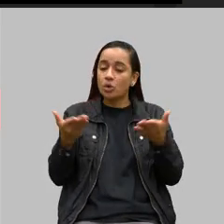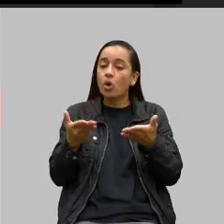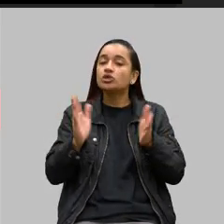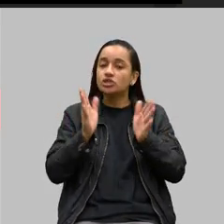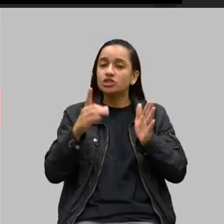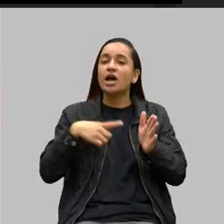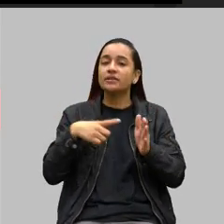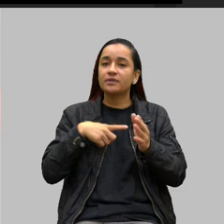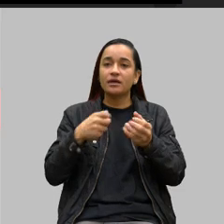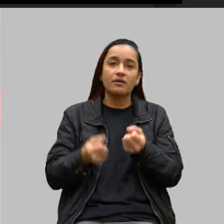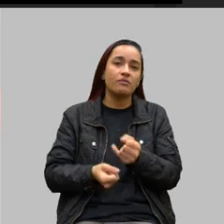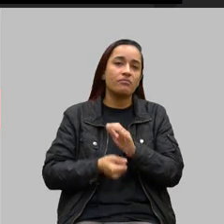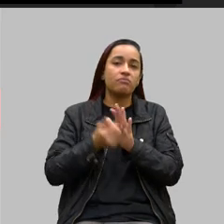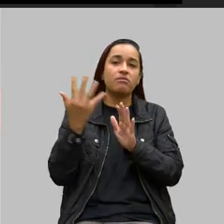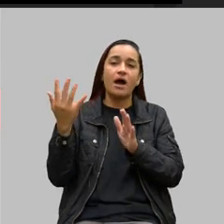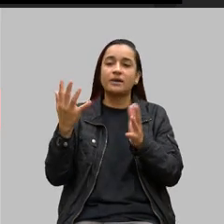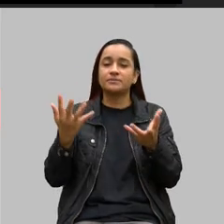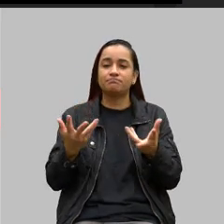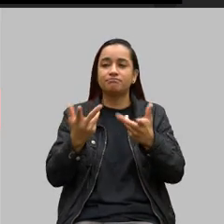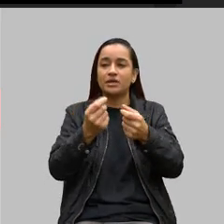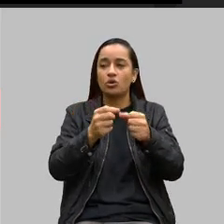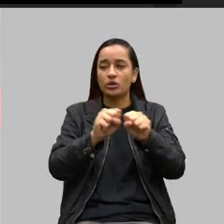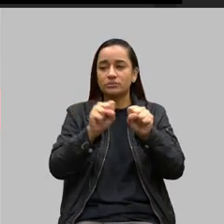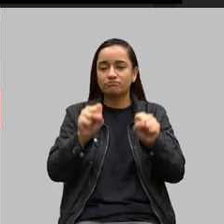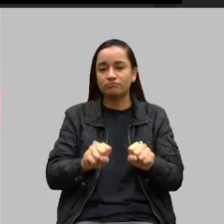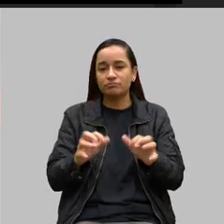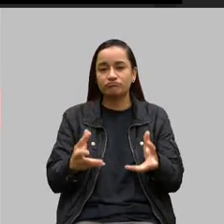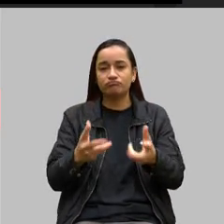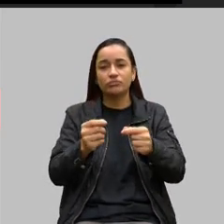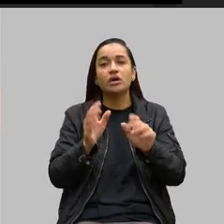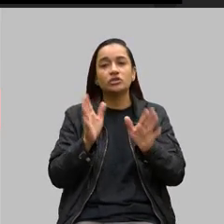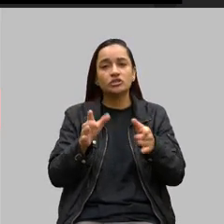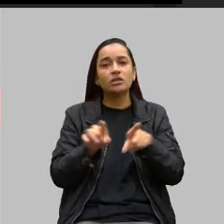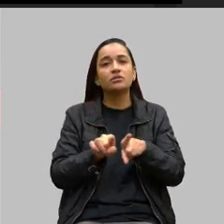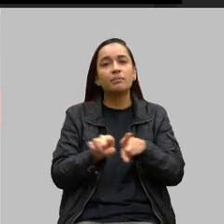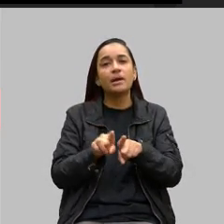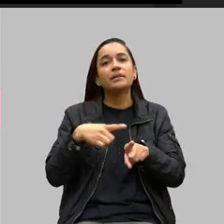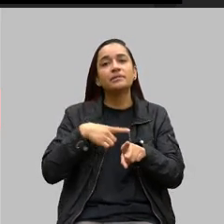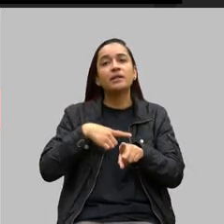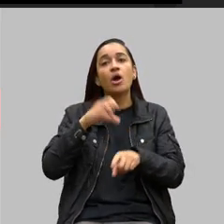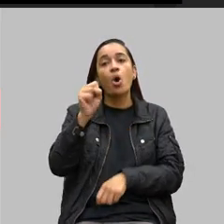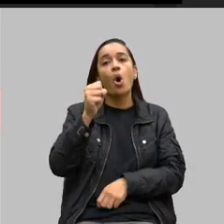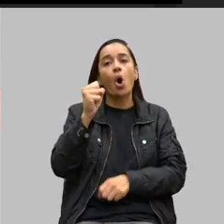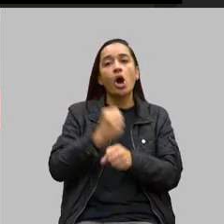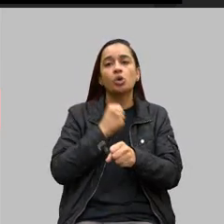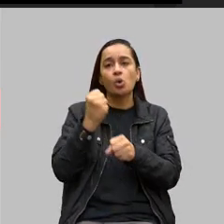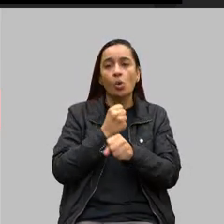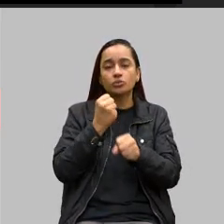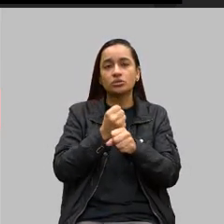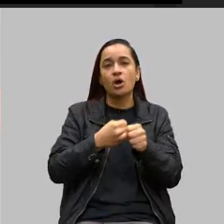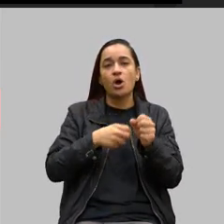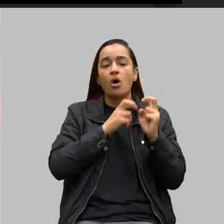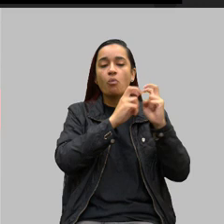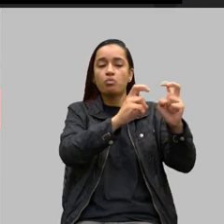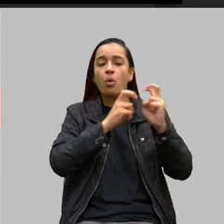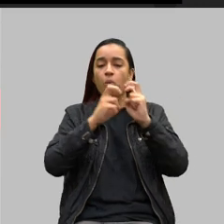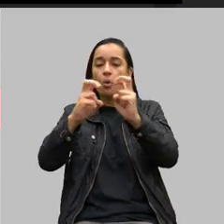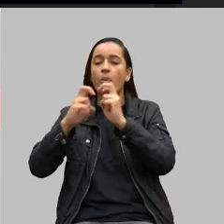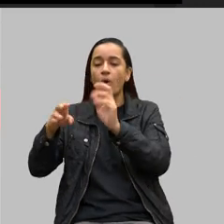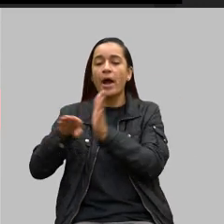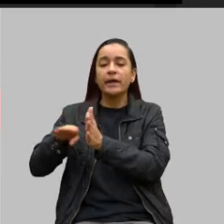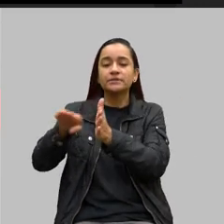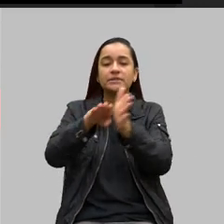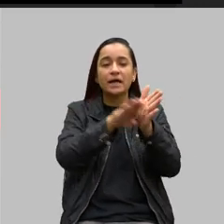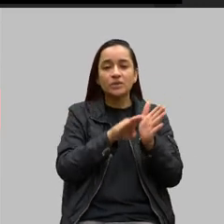melhorias já implementadas então novo sistema de bilhetagem hoje nós temos oito obras eh oito Estações passando por revitalização com